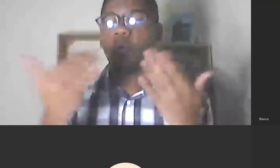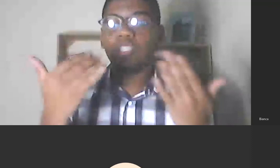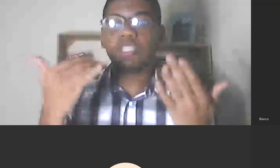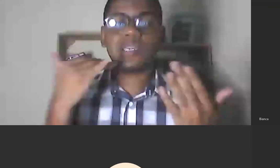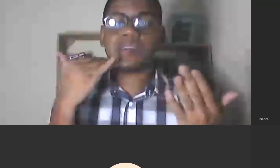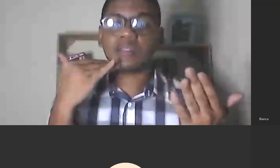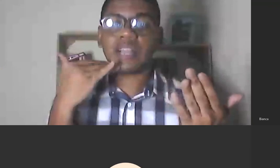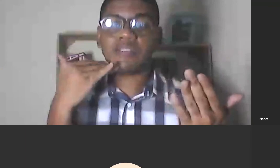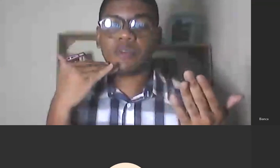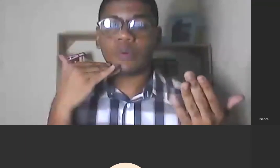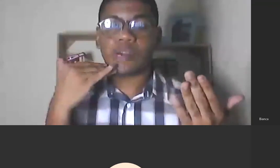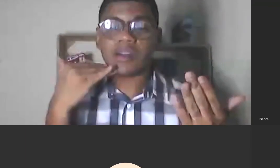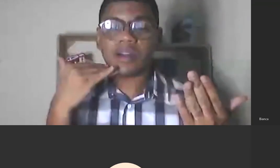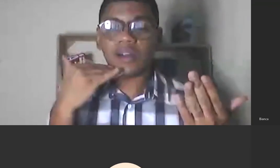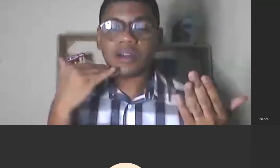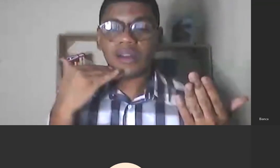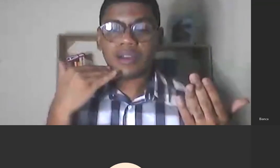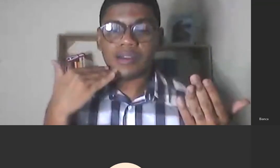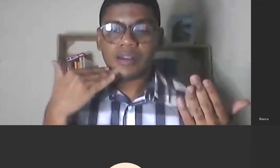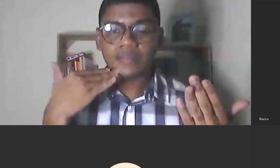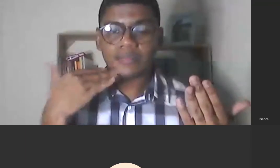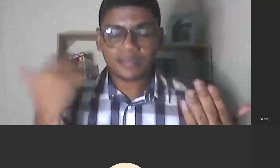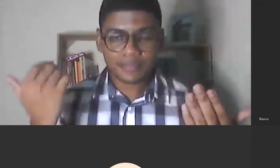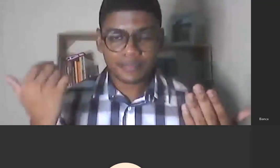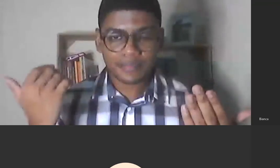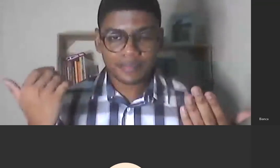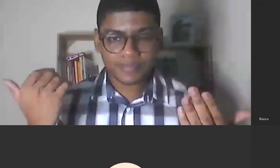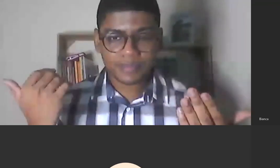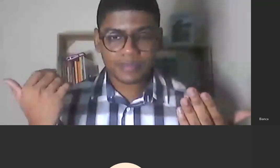Fidélis hoje não estava boa.